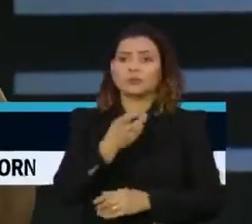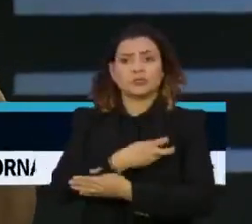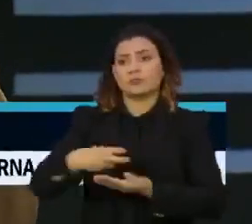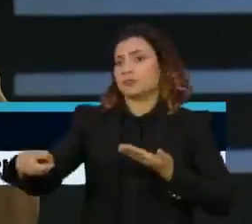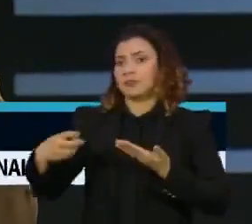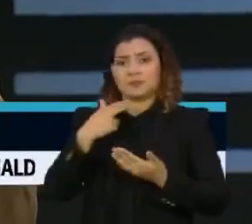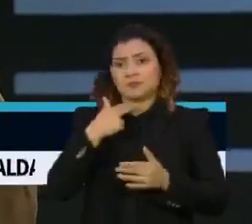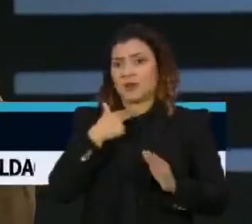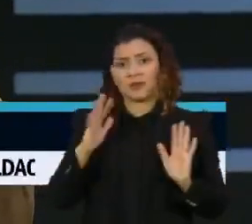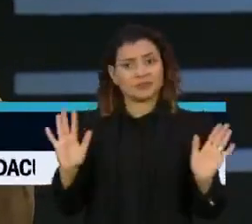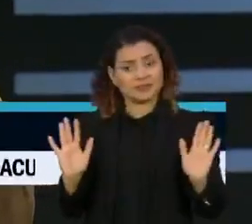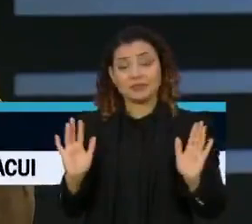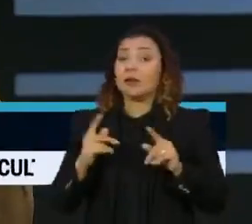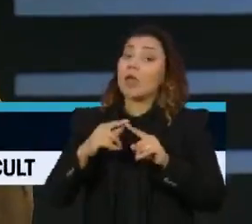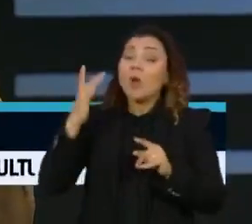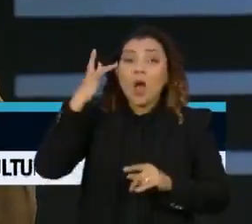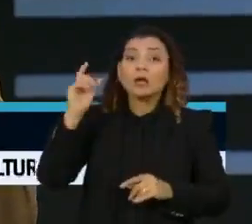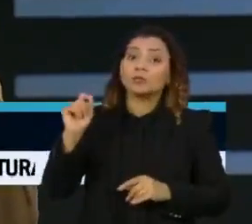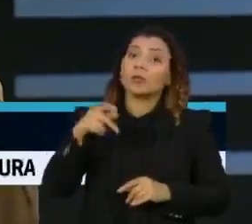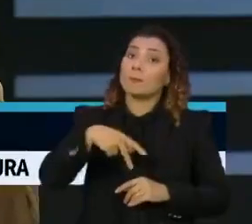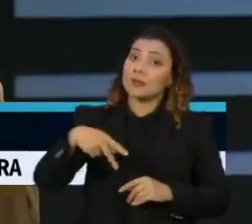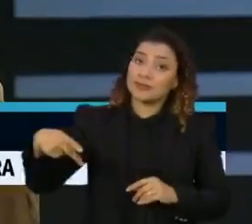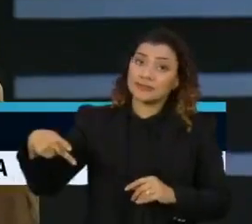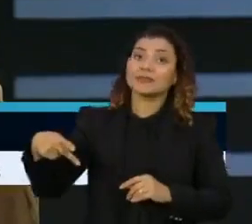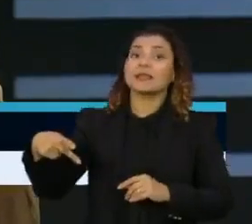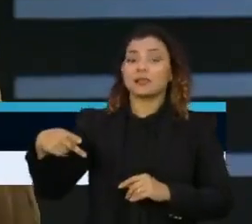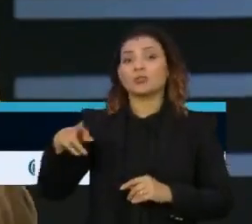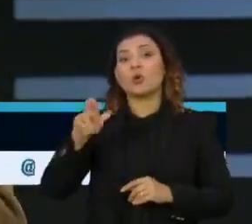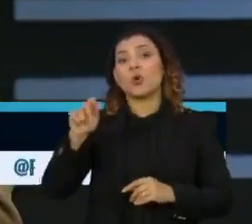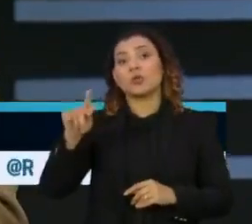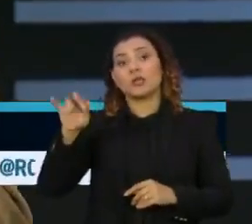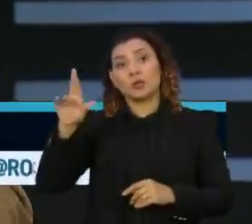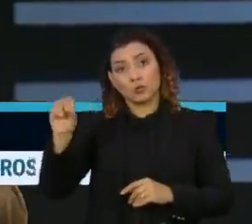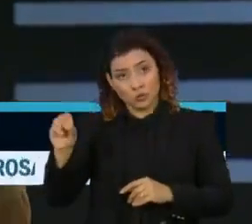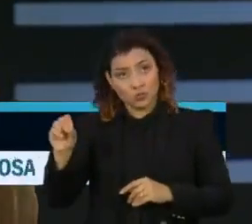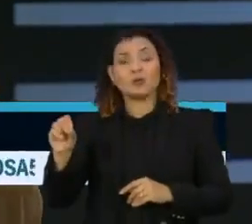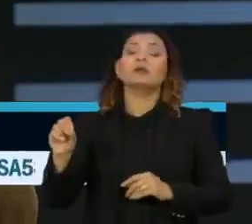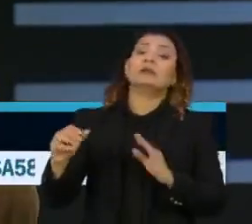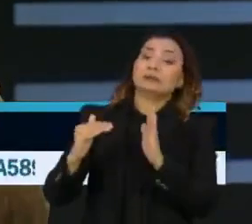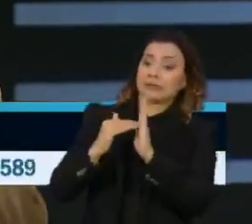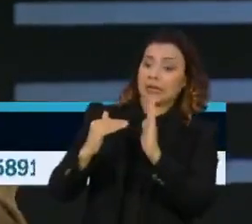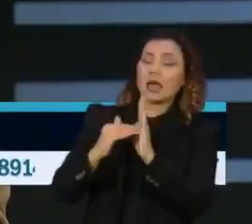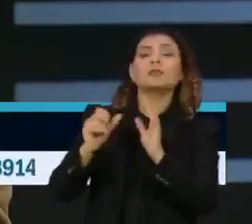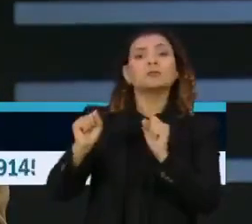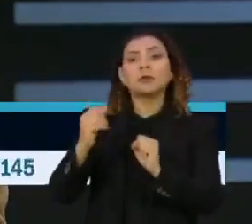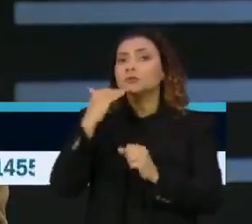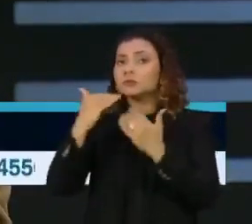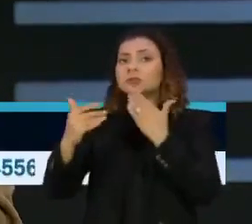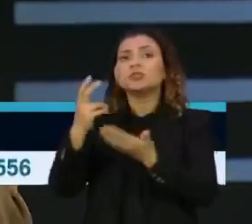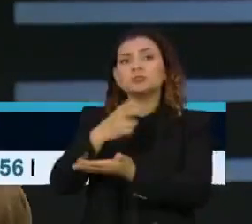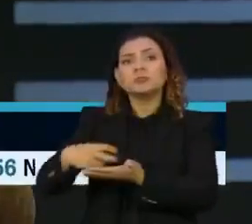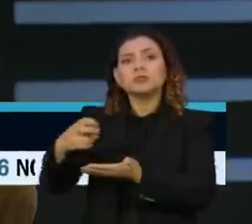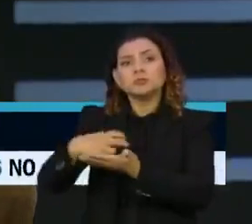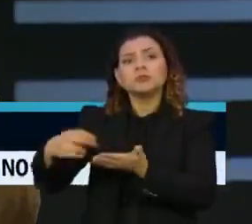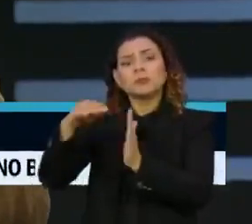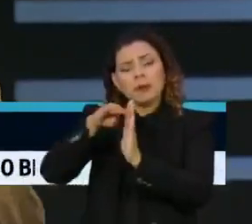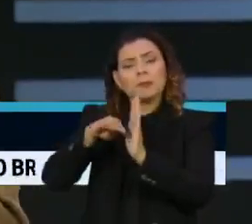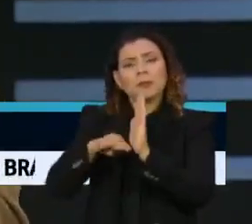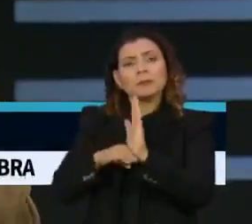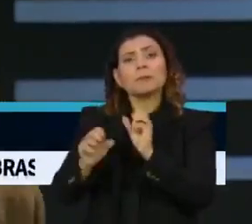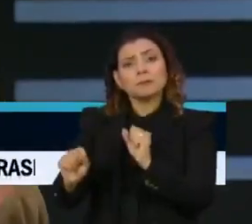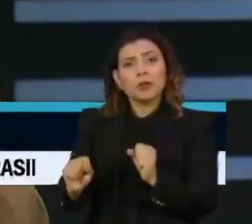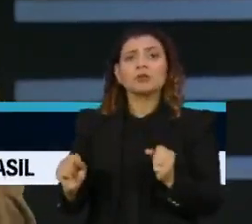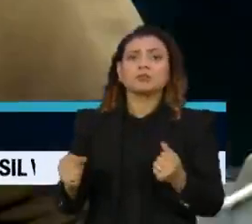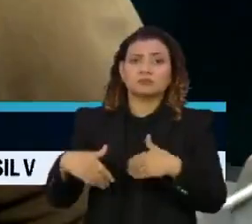pedido de impeachment acho que eu me disse o presidente do senado o dedo Pacheco deveria fazer com outras tantas centenas e pedido em vítima que vende